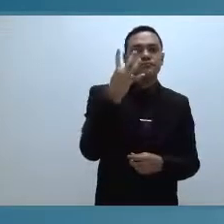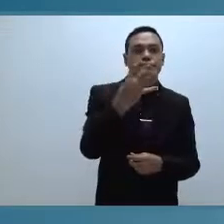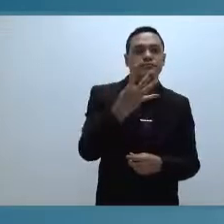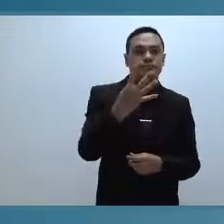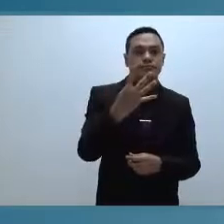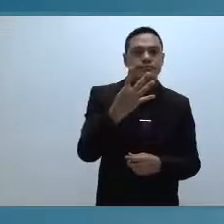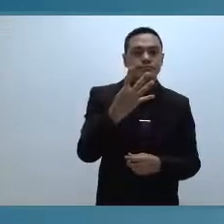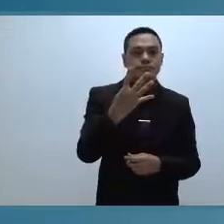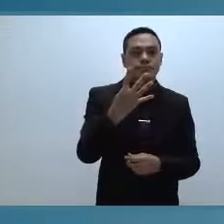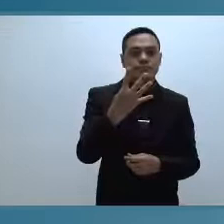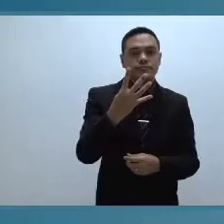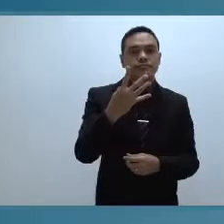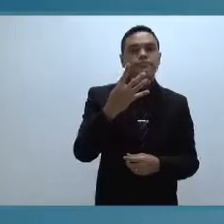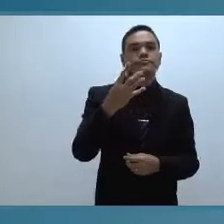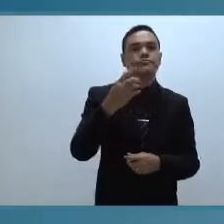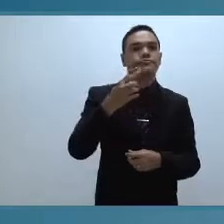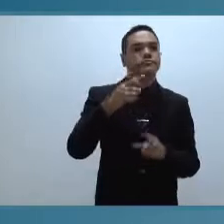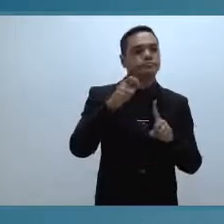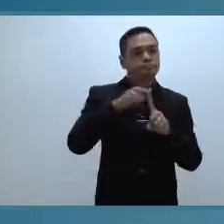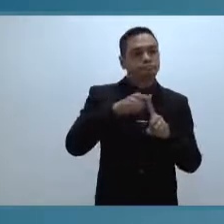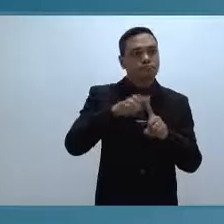4/8/2021,